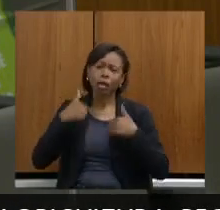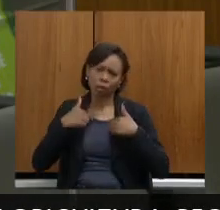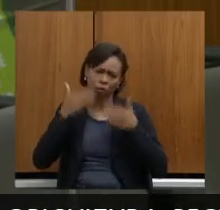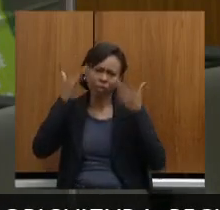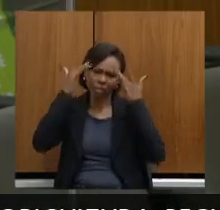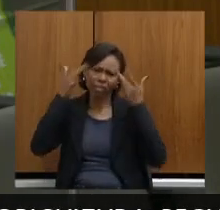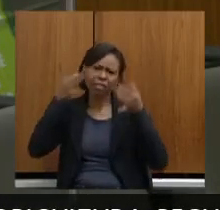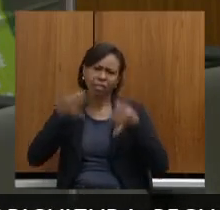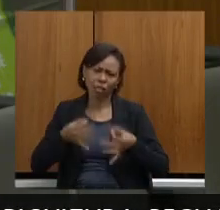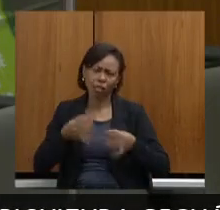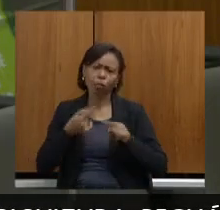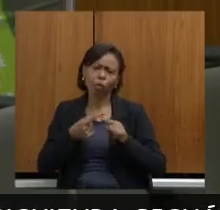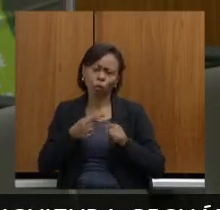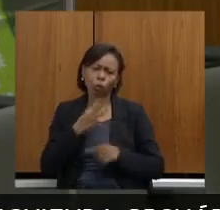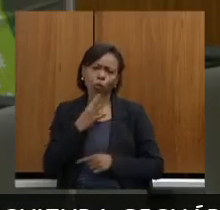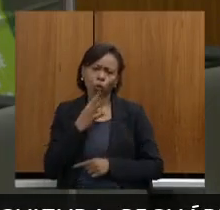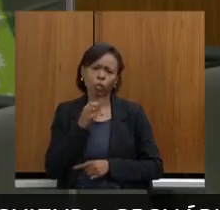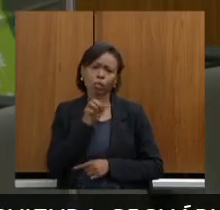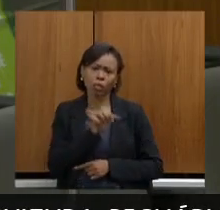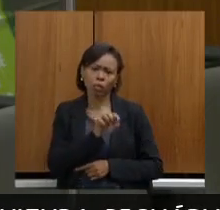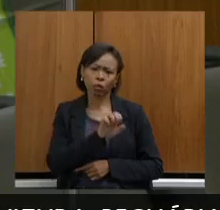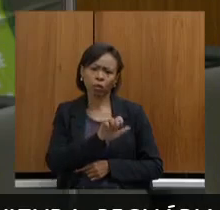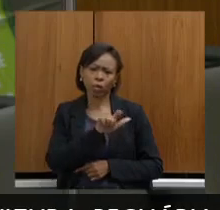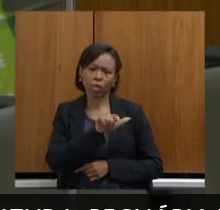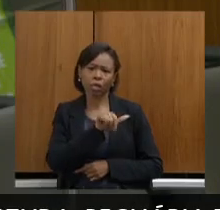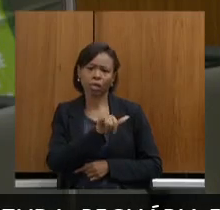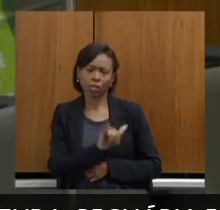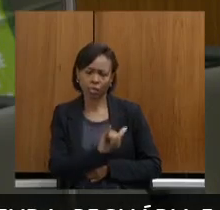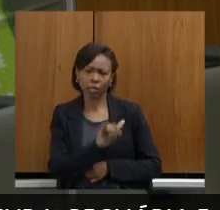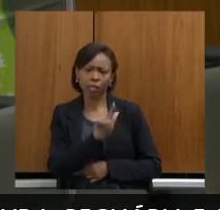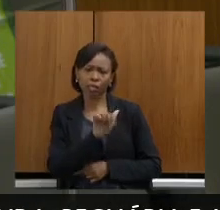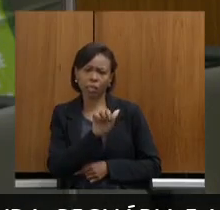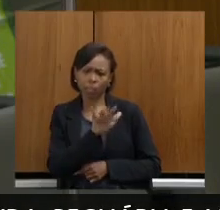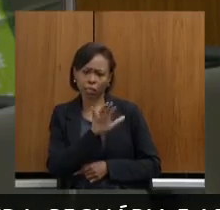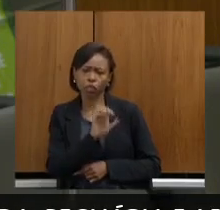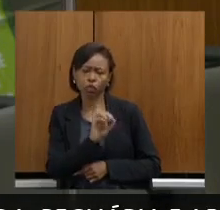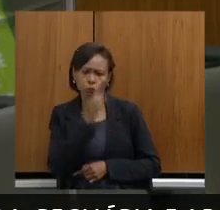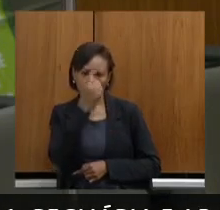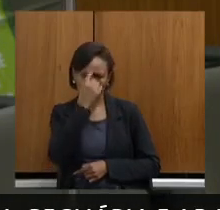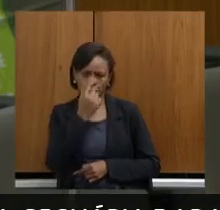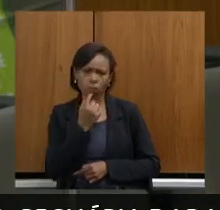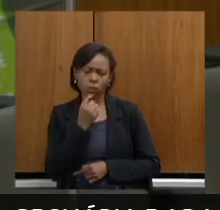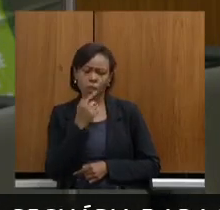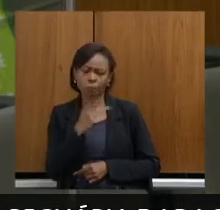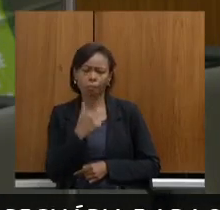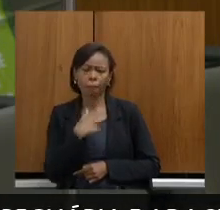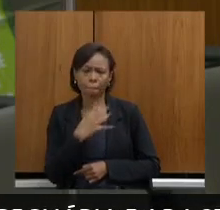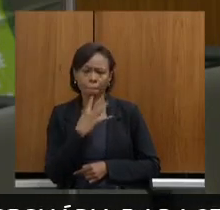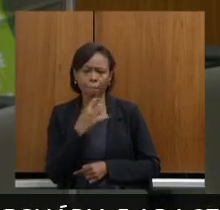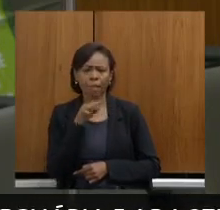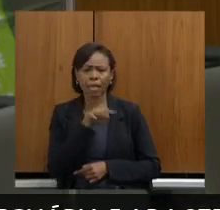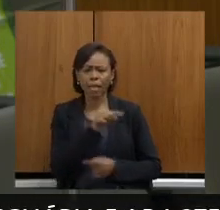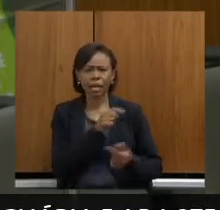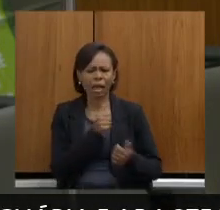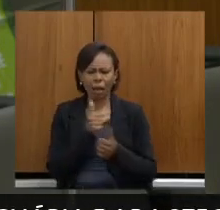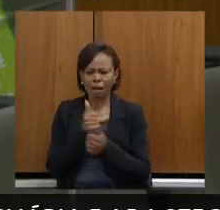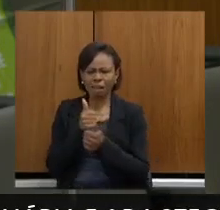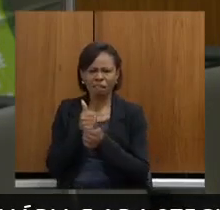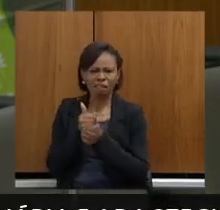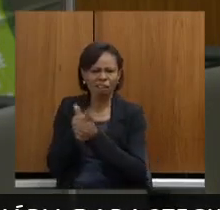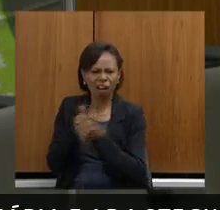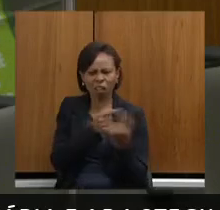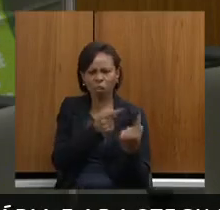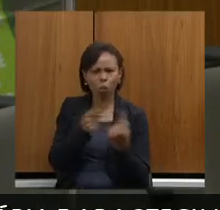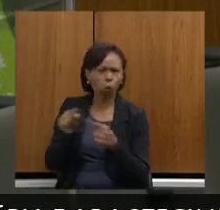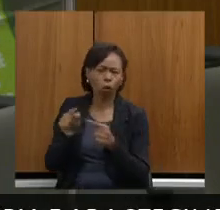conheço o caráter EA figura do deputado ele grilo não não ouvi não há nenhuma intenção da parte dele e fazer perseguir percepção